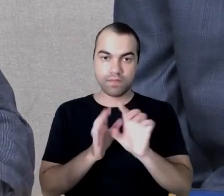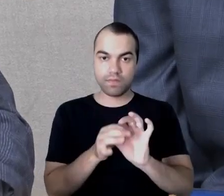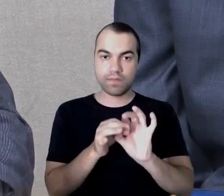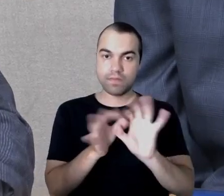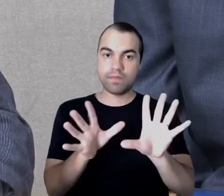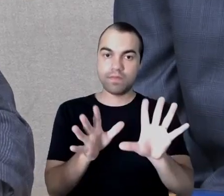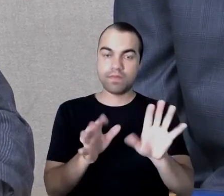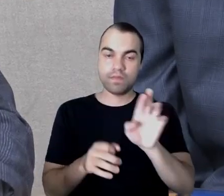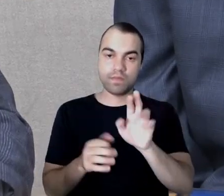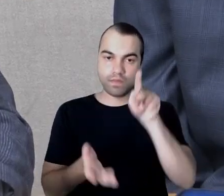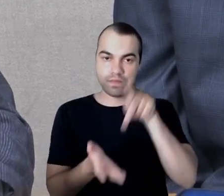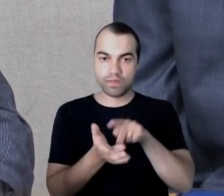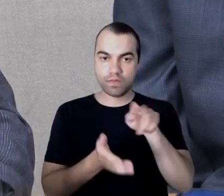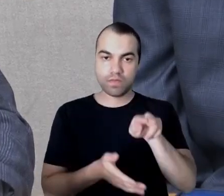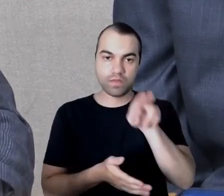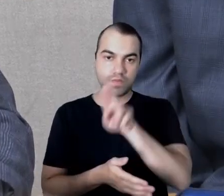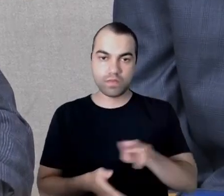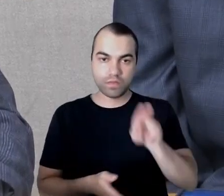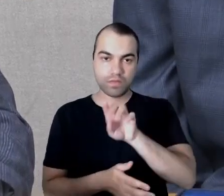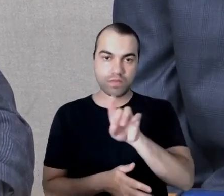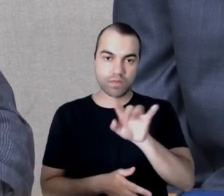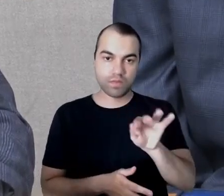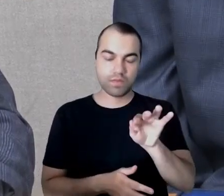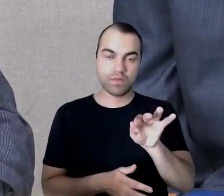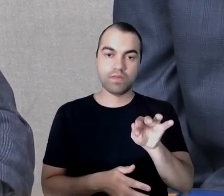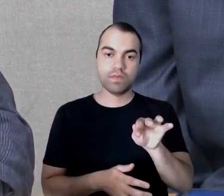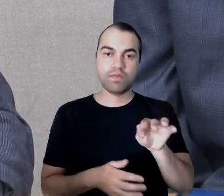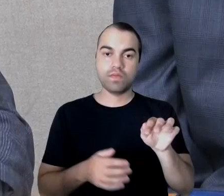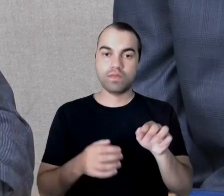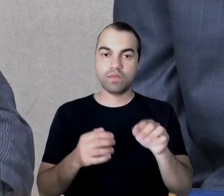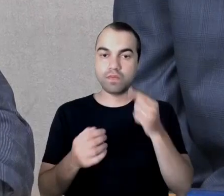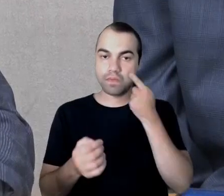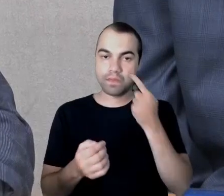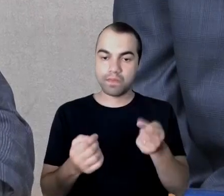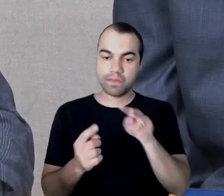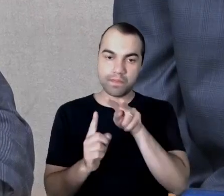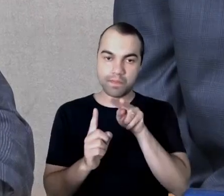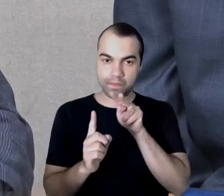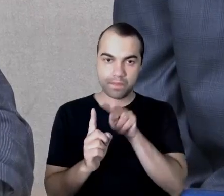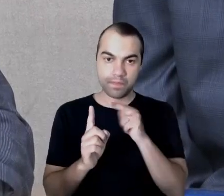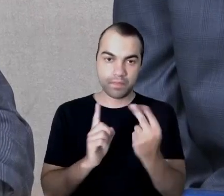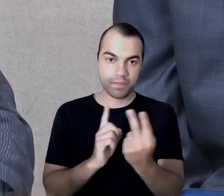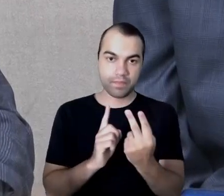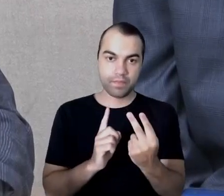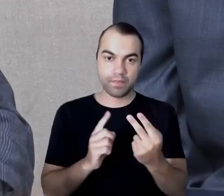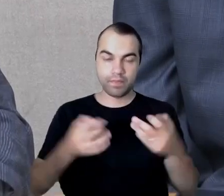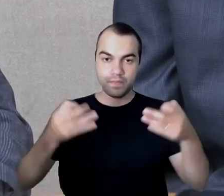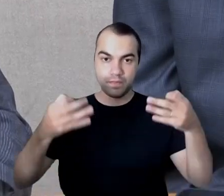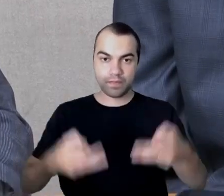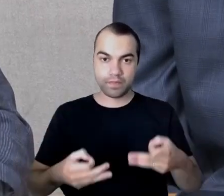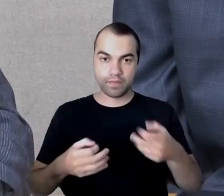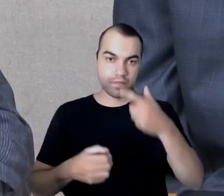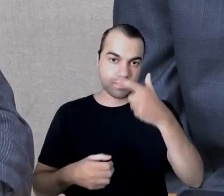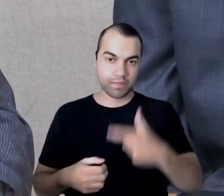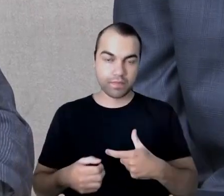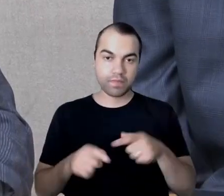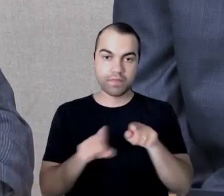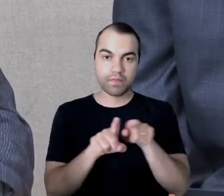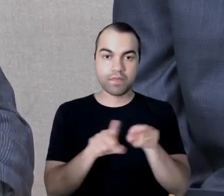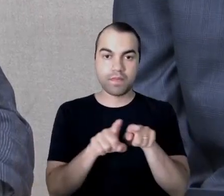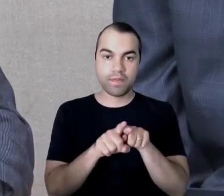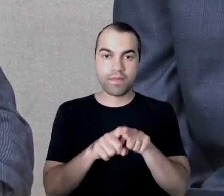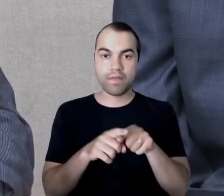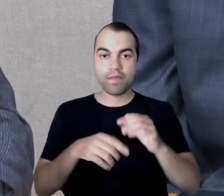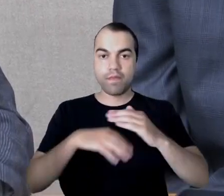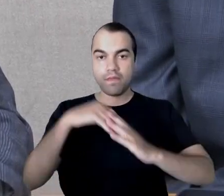real de uso de bens públicos do Distrito Federal dessa forma sobre o ponto de vista formal a matéria está inserida no hall de disciplinas sujeitas a competência